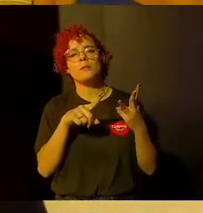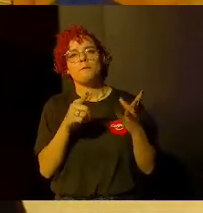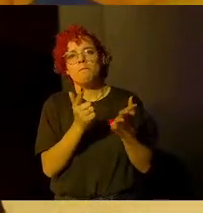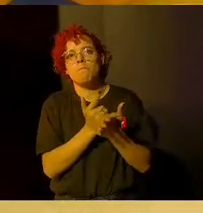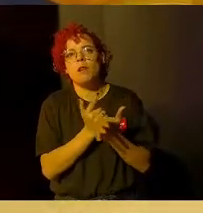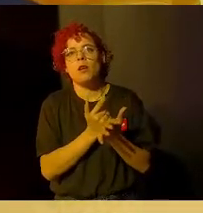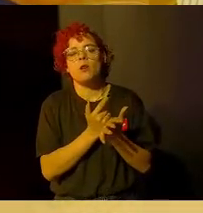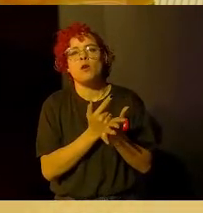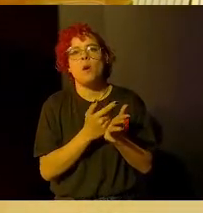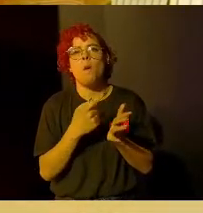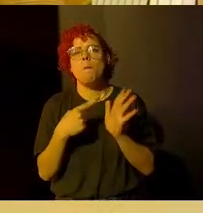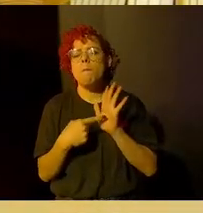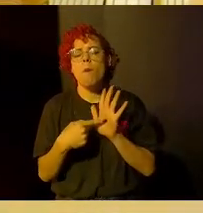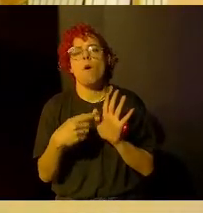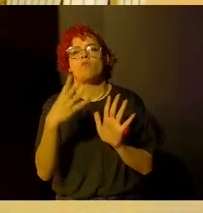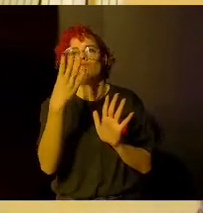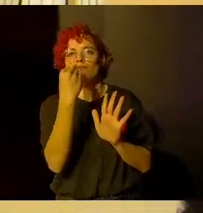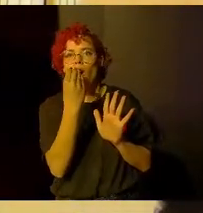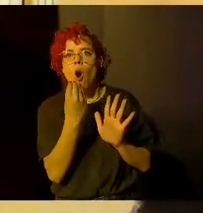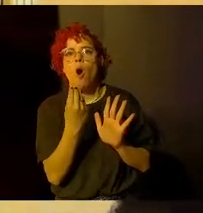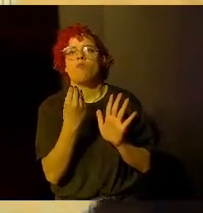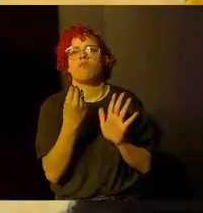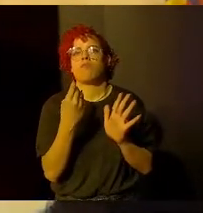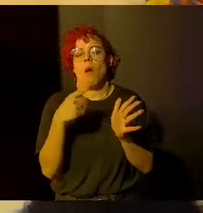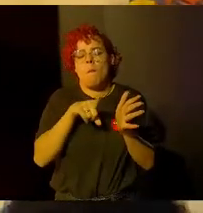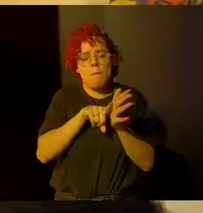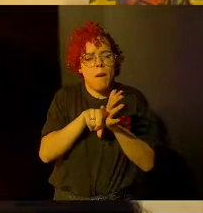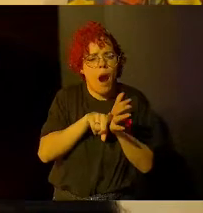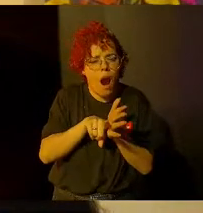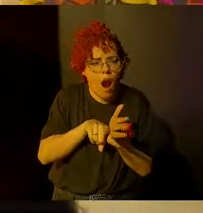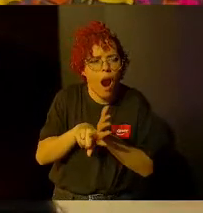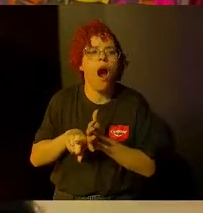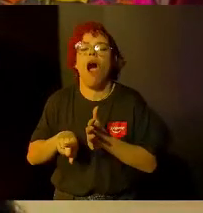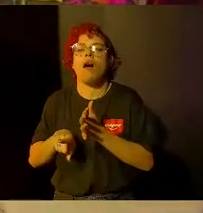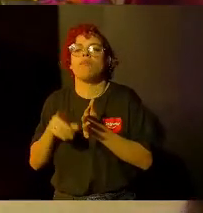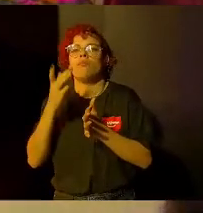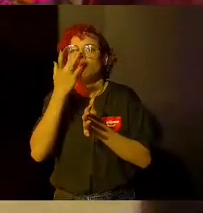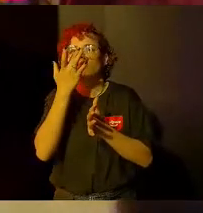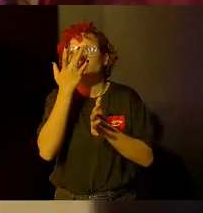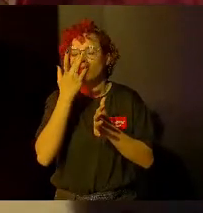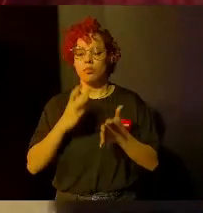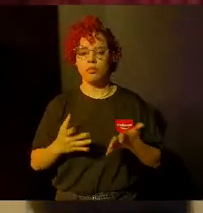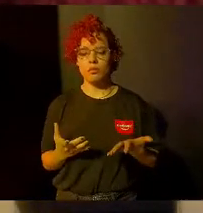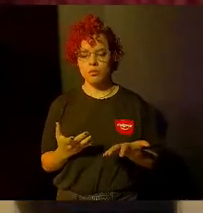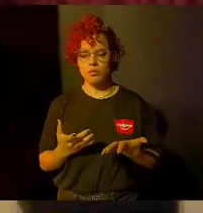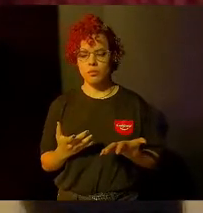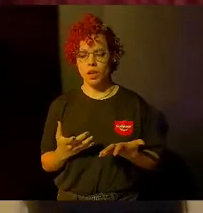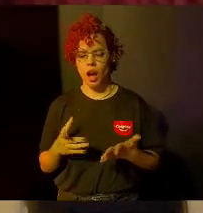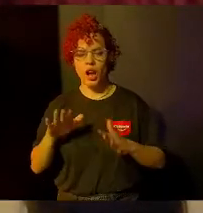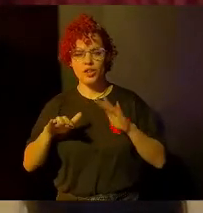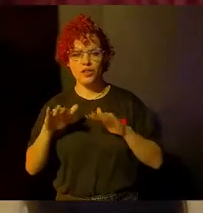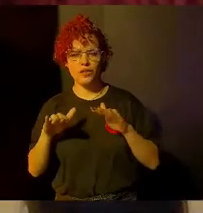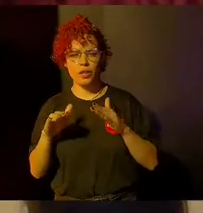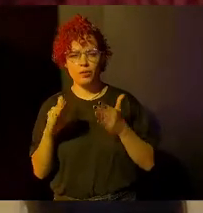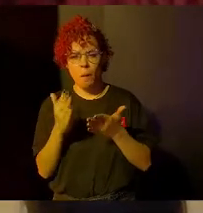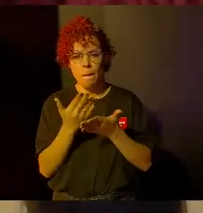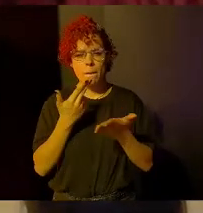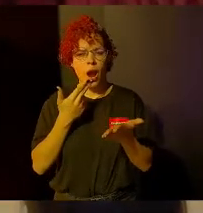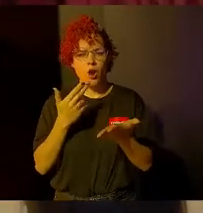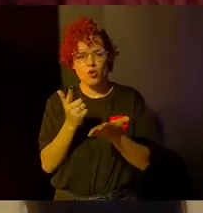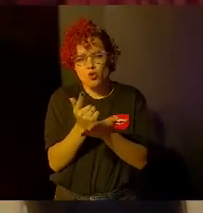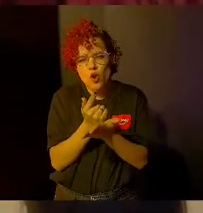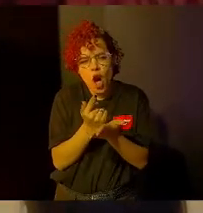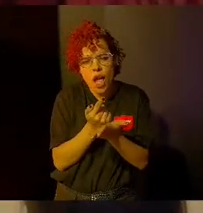a fotos arquivos como ela falou né às vezes um anúncio de jornal